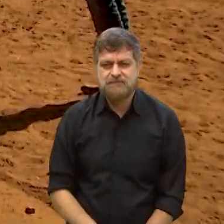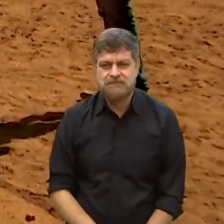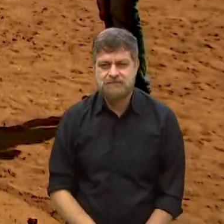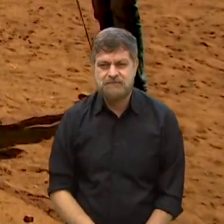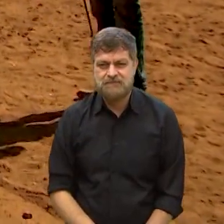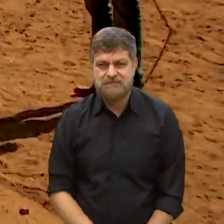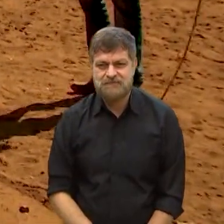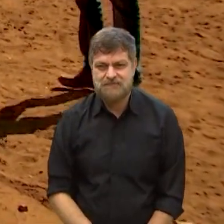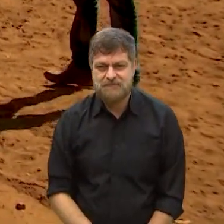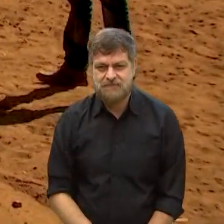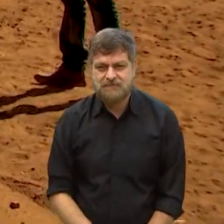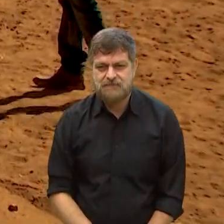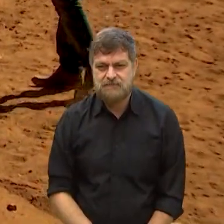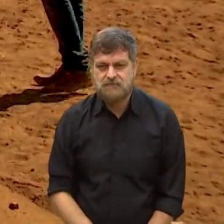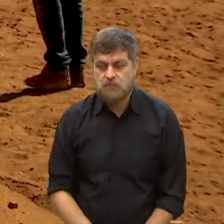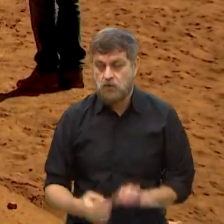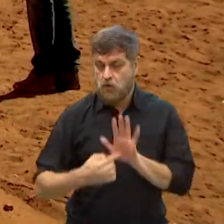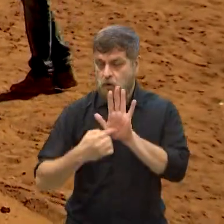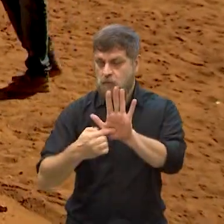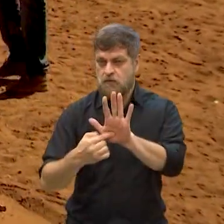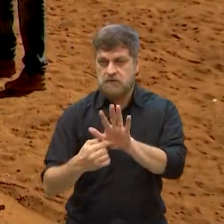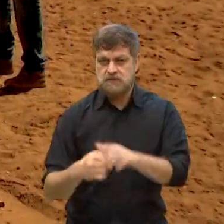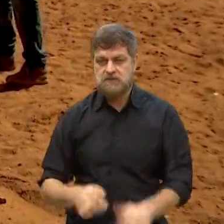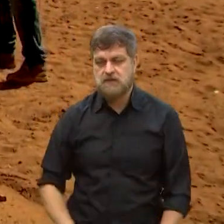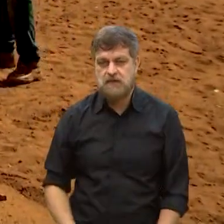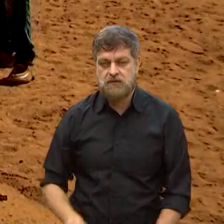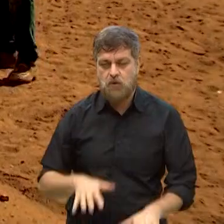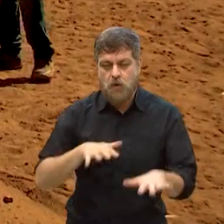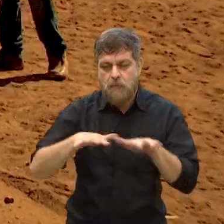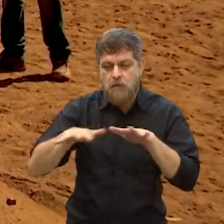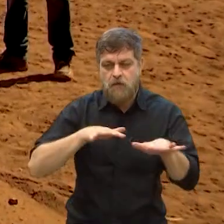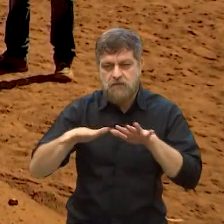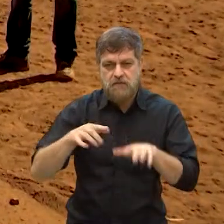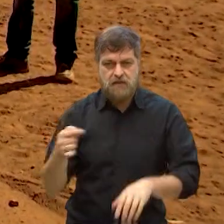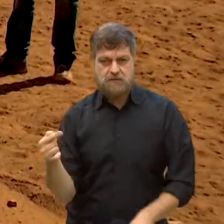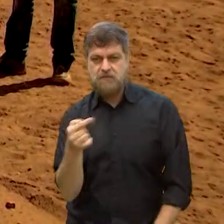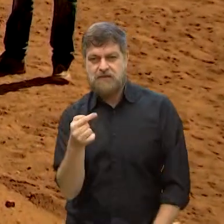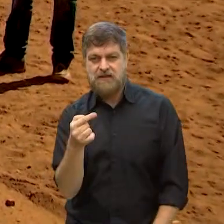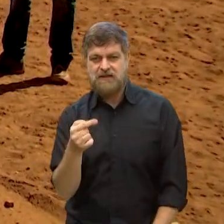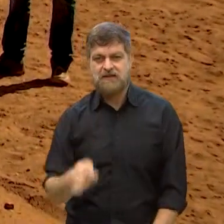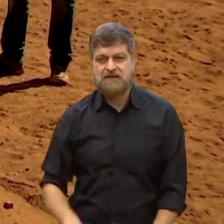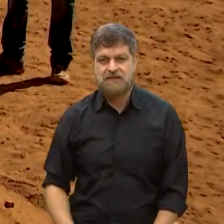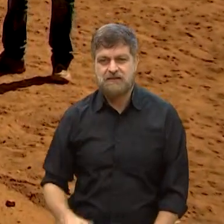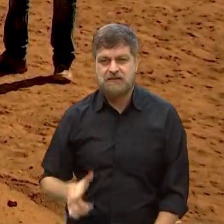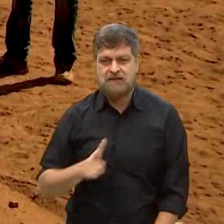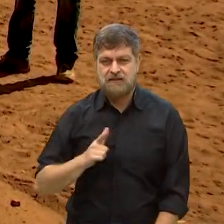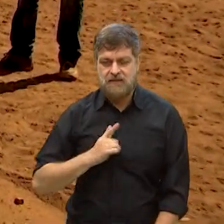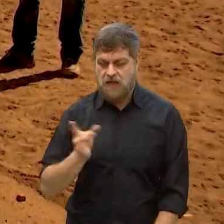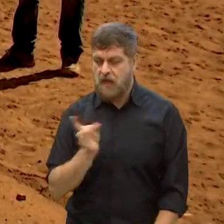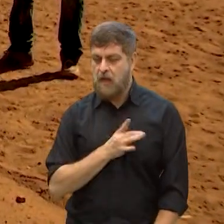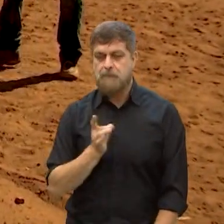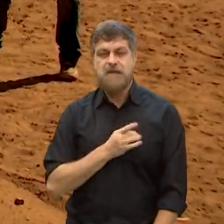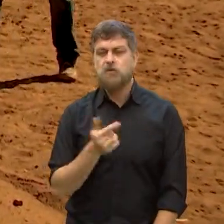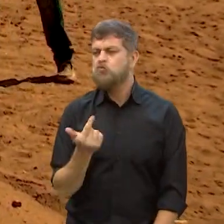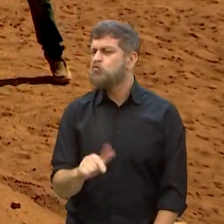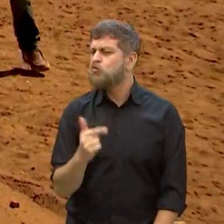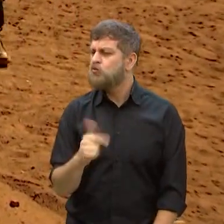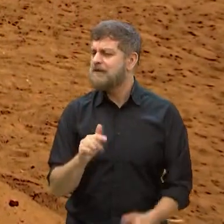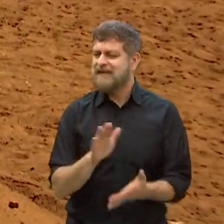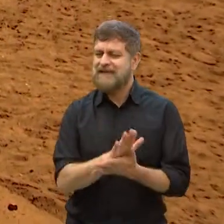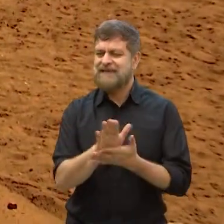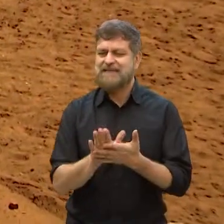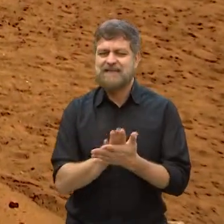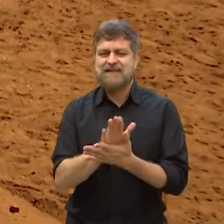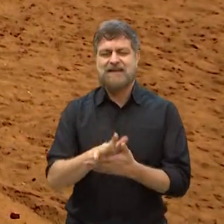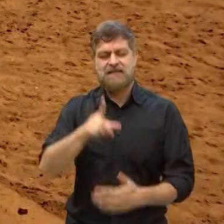bom! Muito bom! E aqui eu estou demonstrando todos os exercícios que eu fiz lá. Entendeu? A